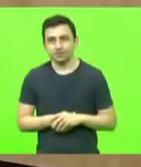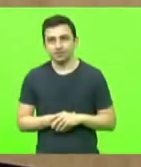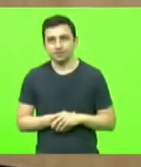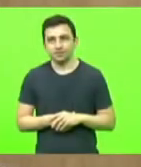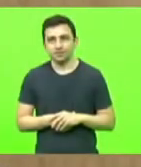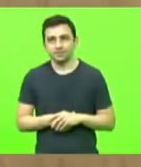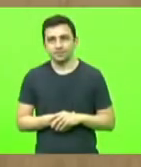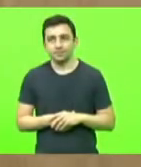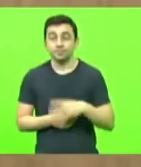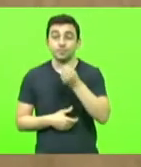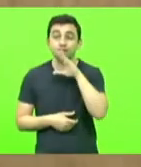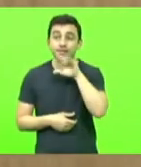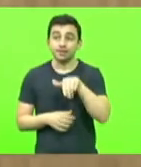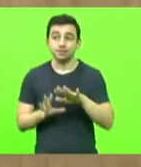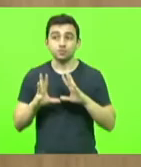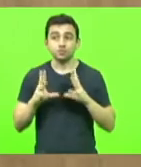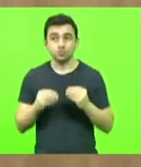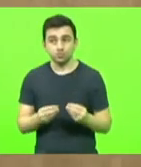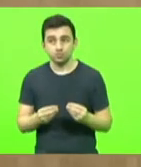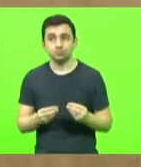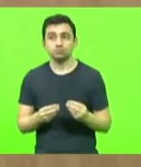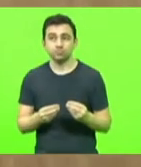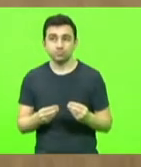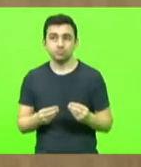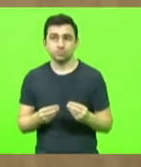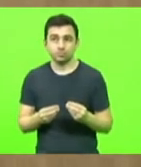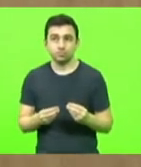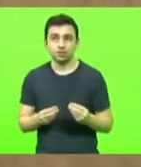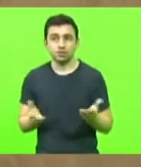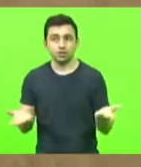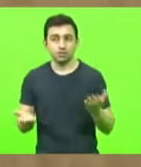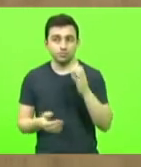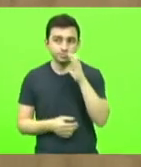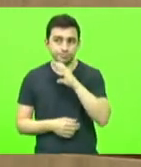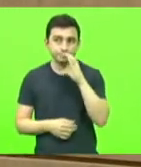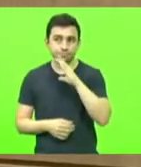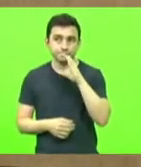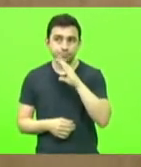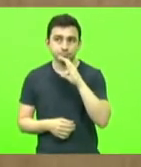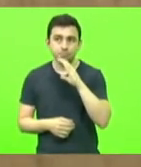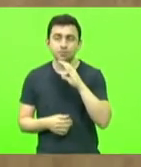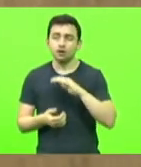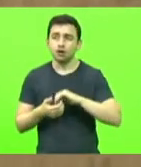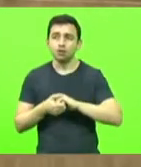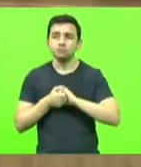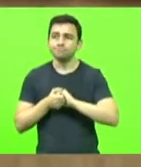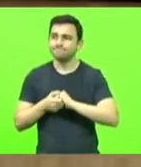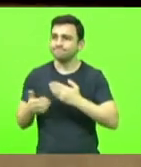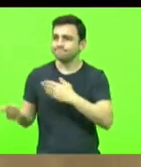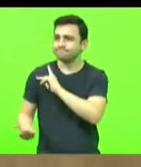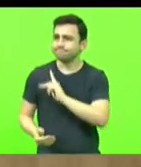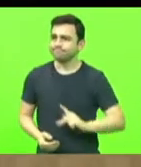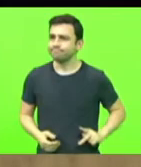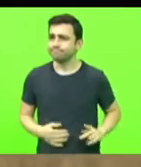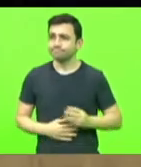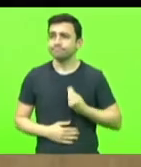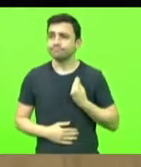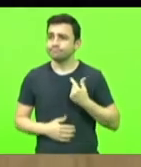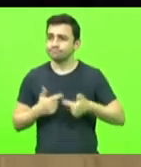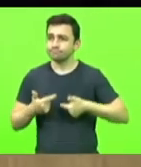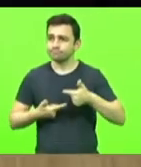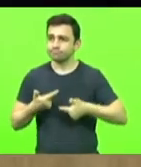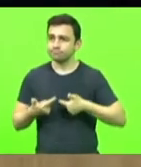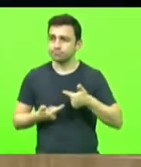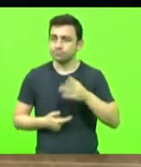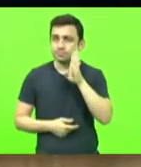Boa tarde a todos. De maneira muito breve aqui, cumprimentar nosso presidente em exercício, Berlanda,